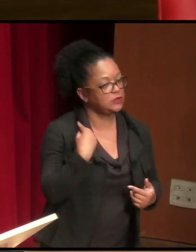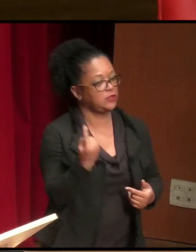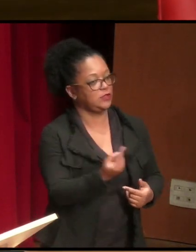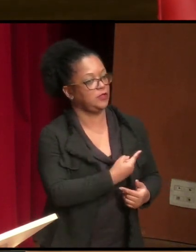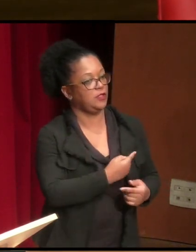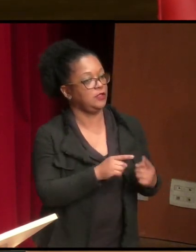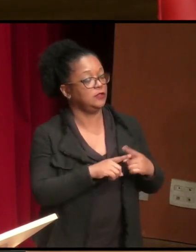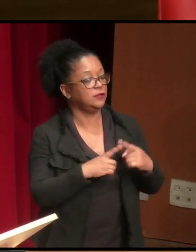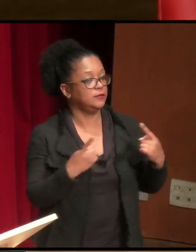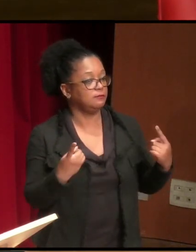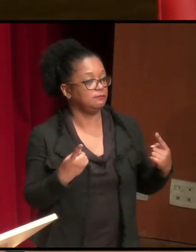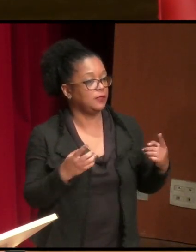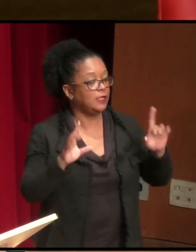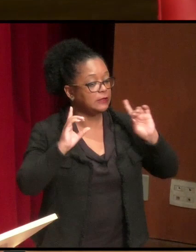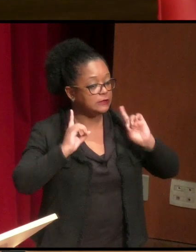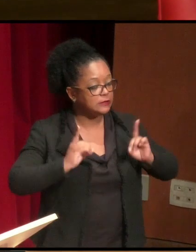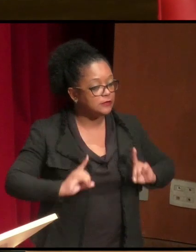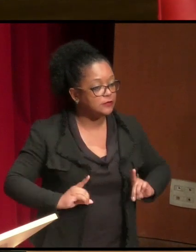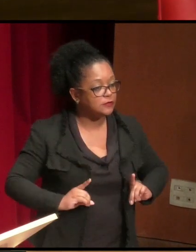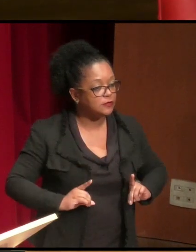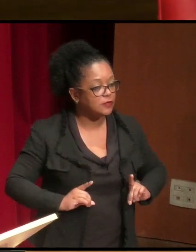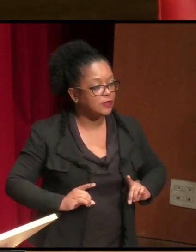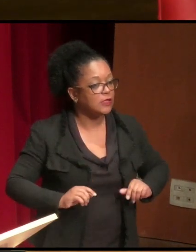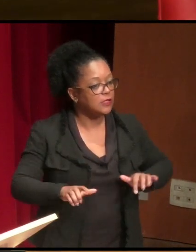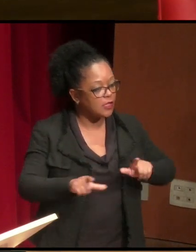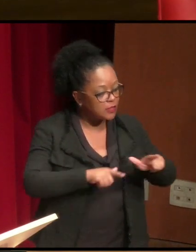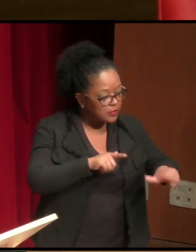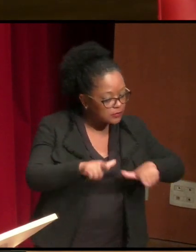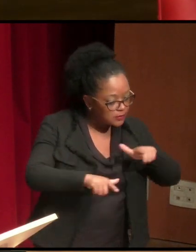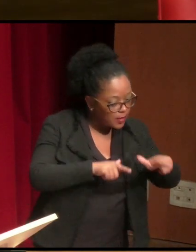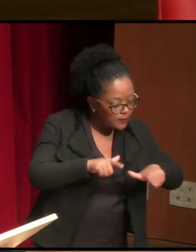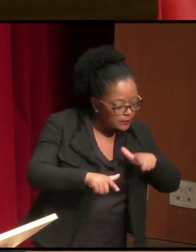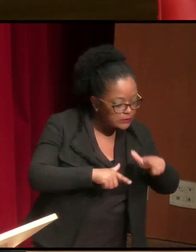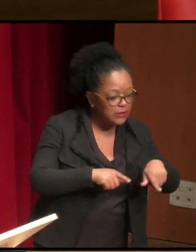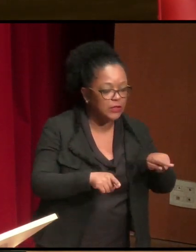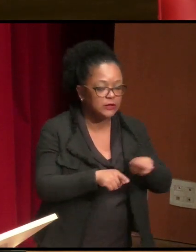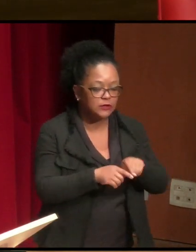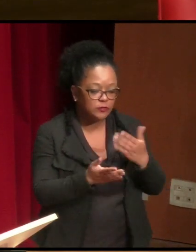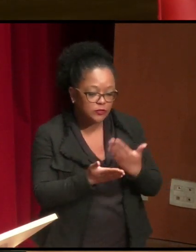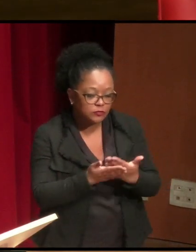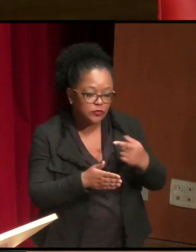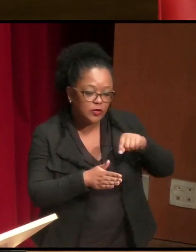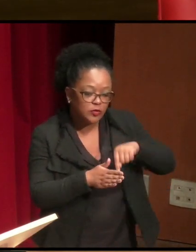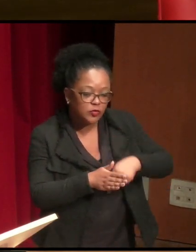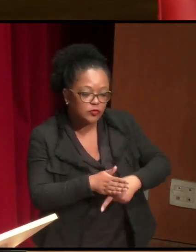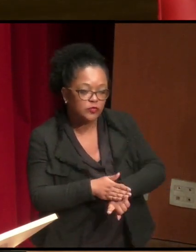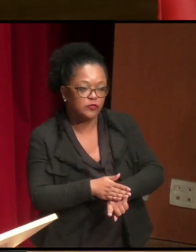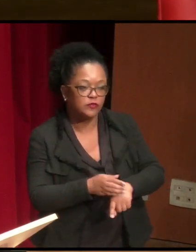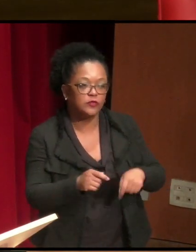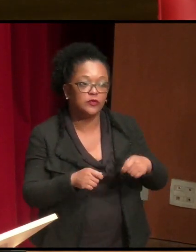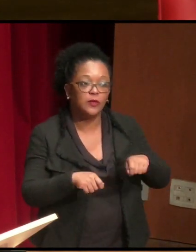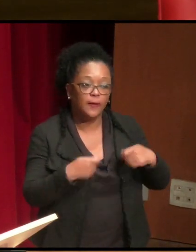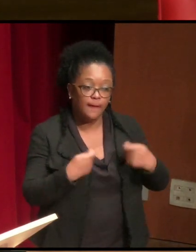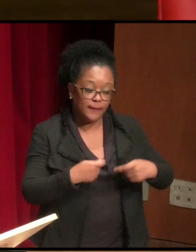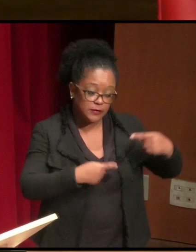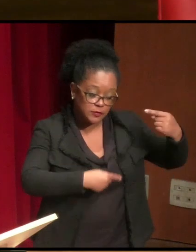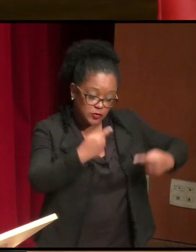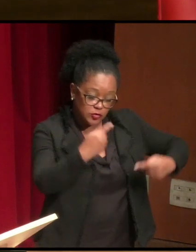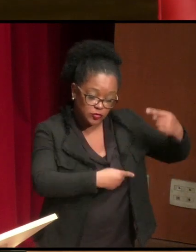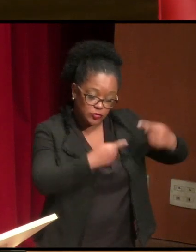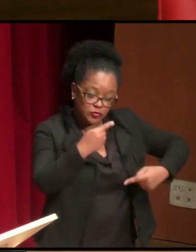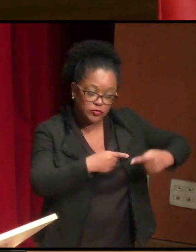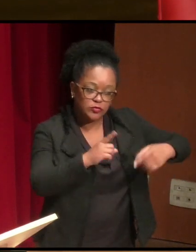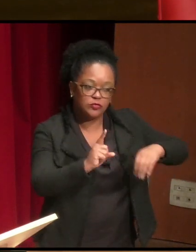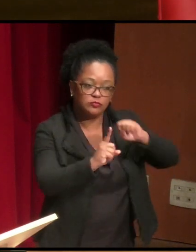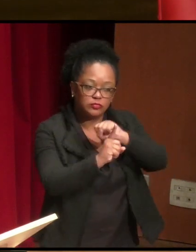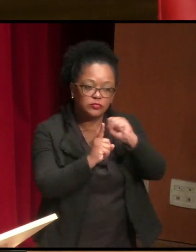a deficiência, para que seja trabalhada, problematizada, ela precisa também ser discutida pela sociedade. É